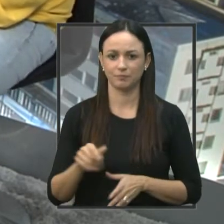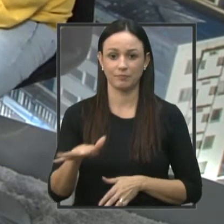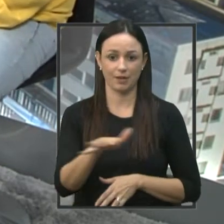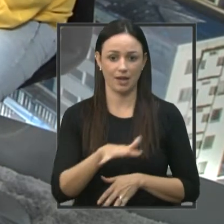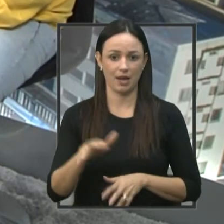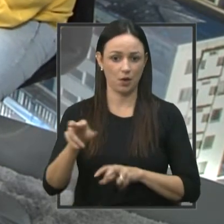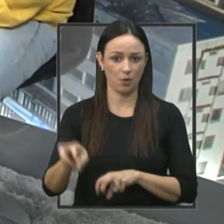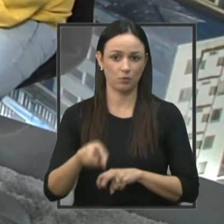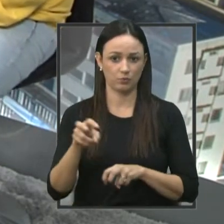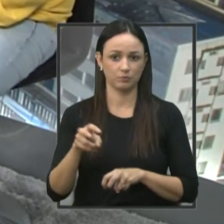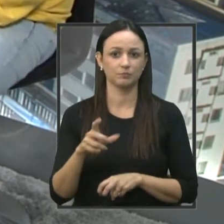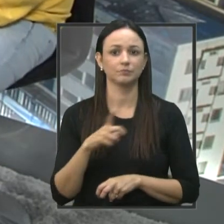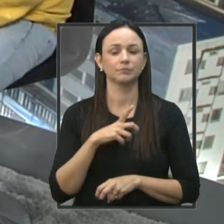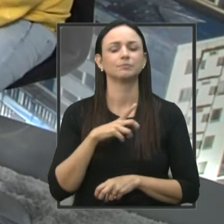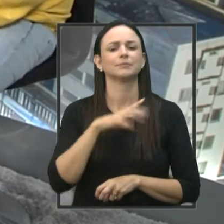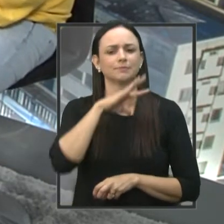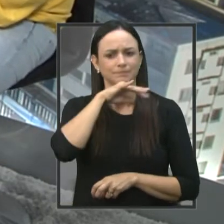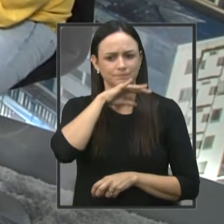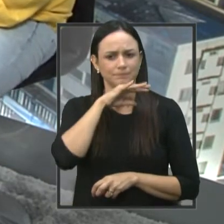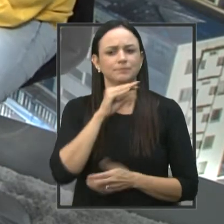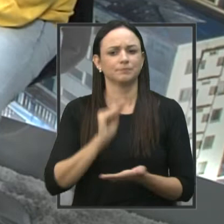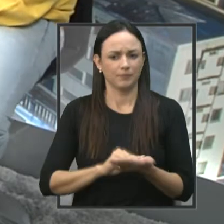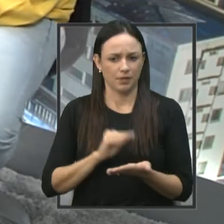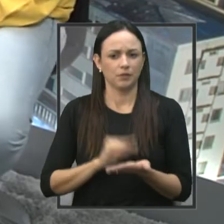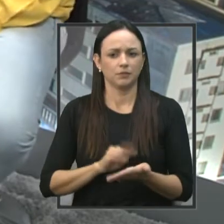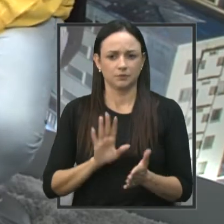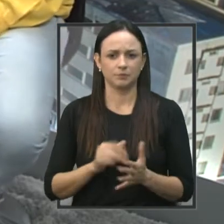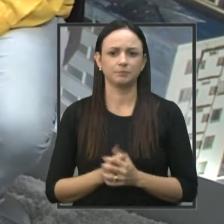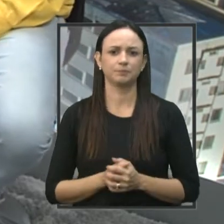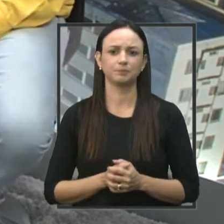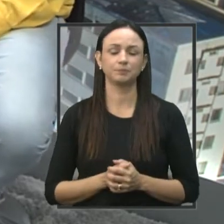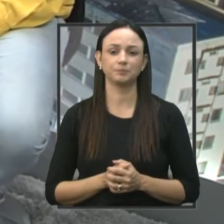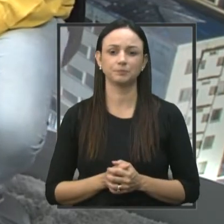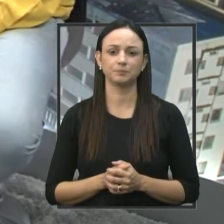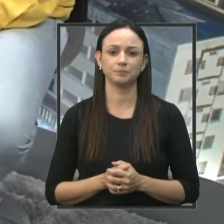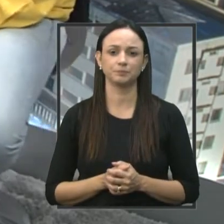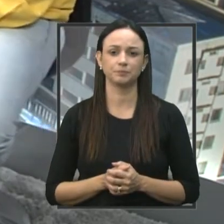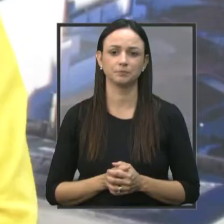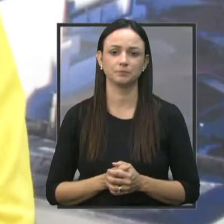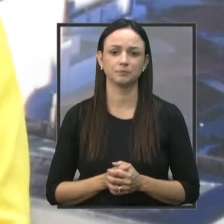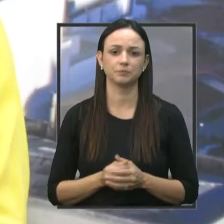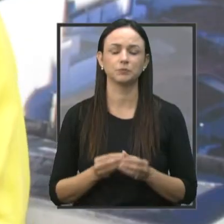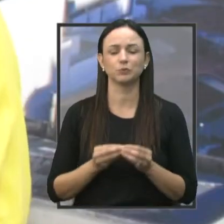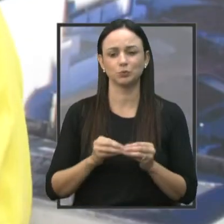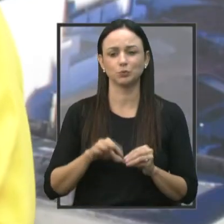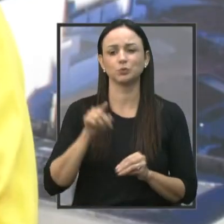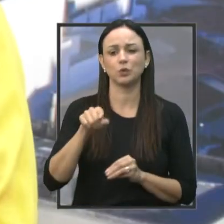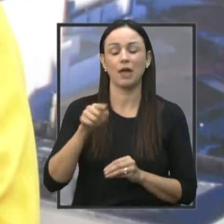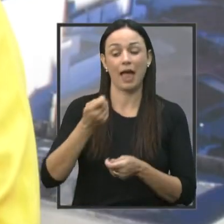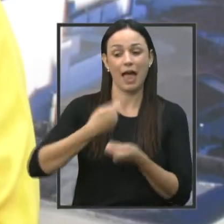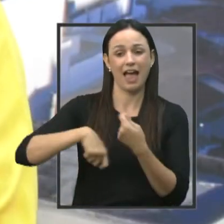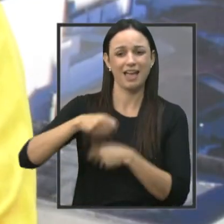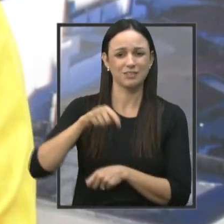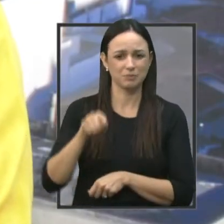Ângelo, está precário ainda, entendeu? Está precário. A administração conseguiu